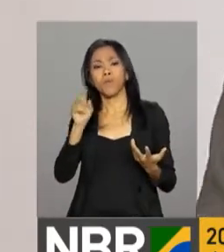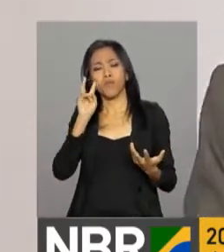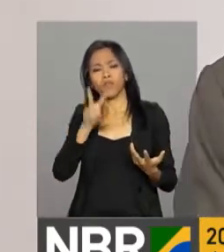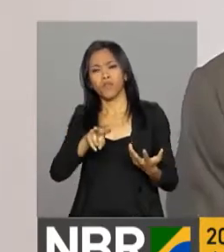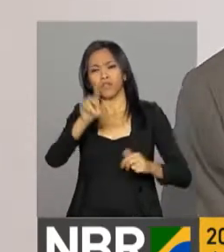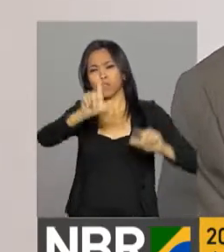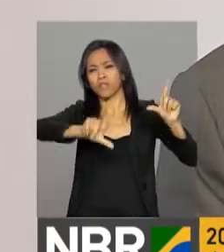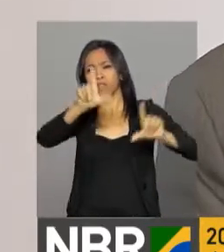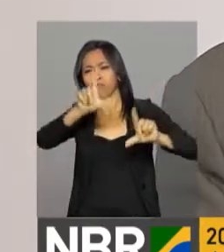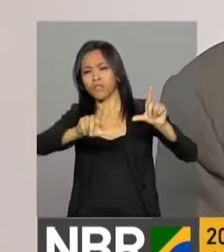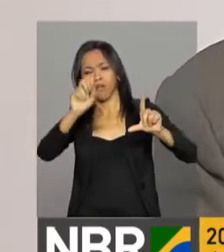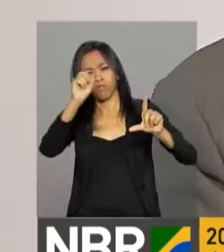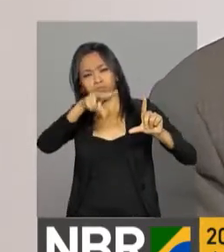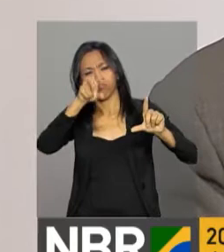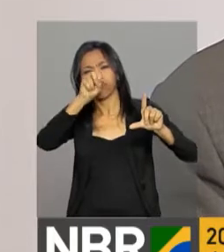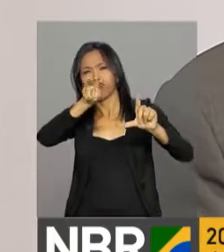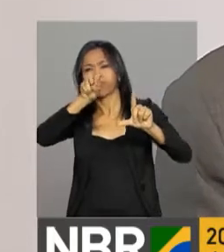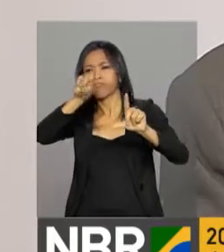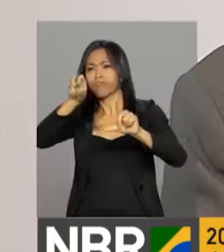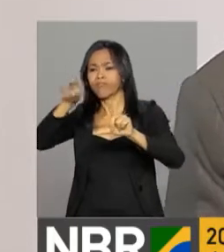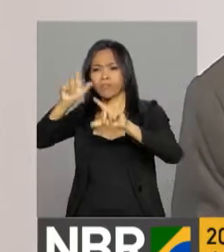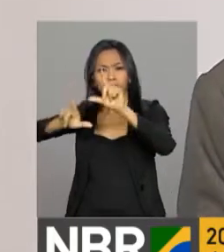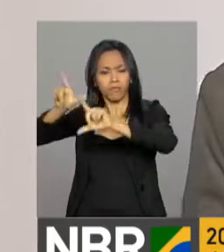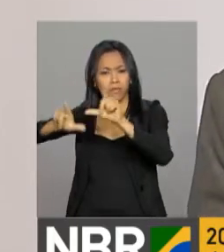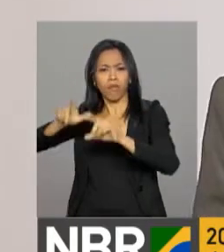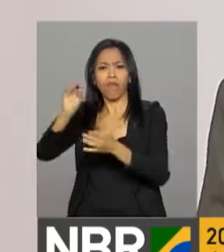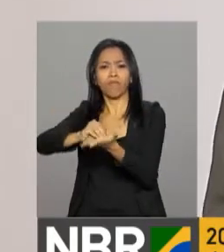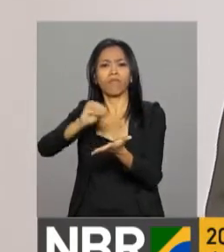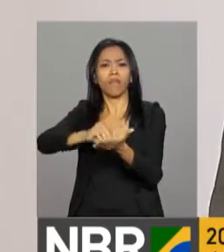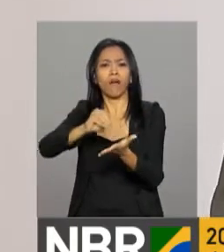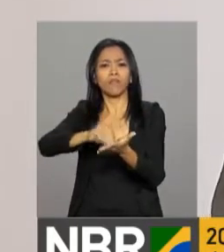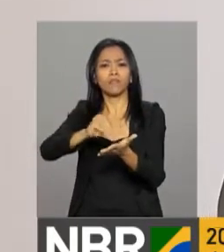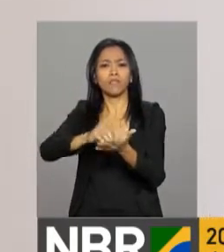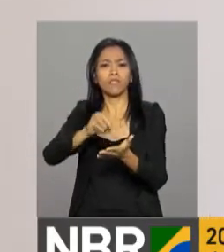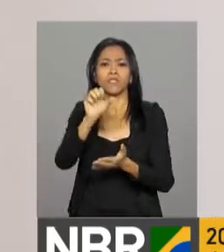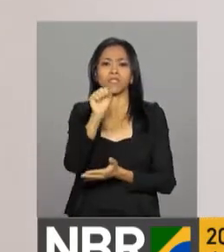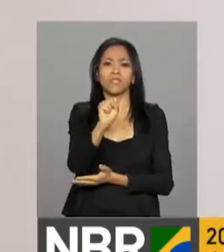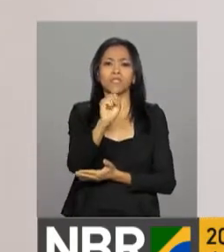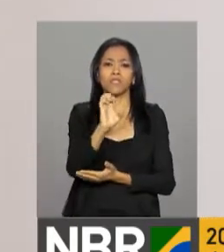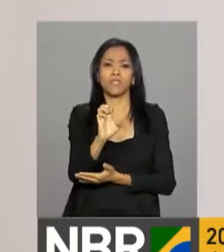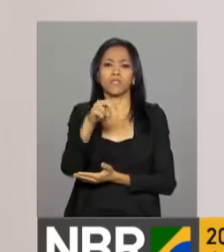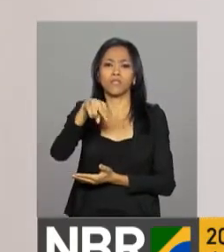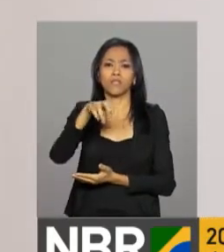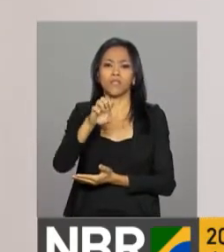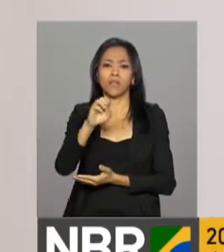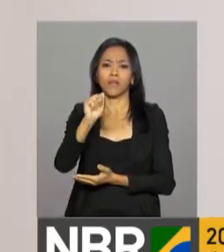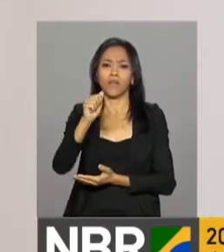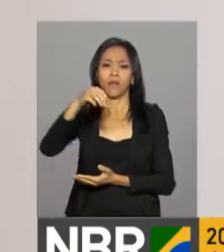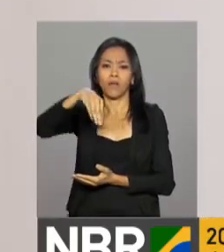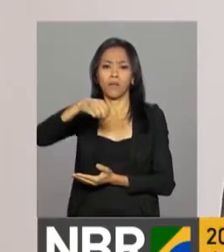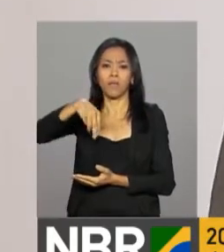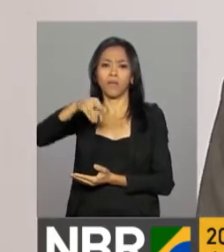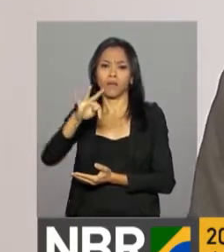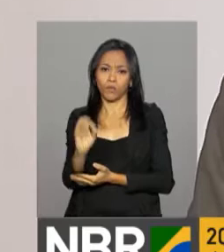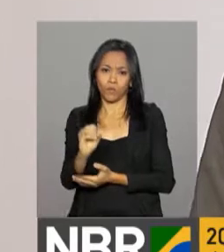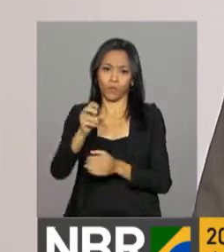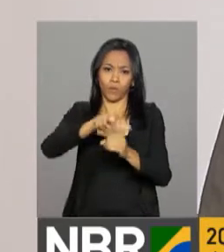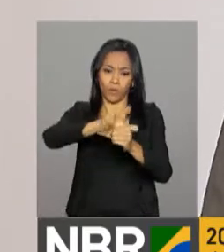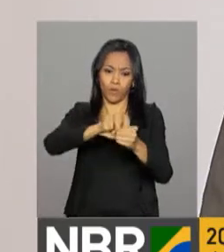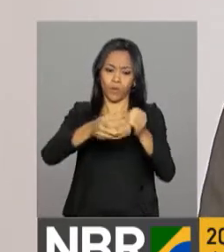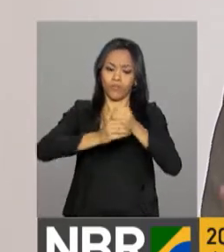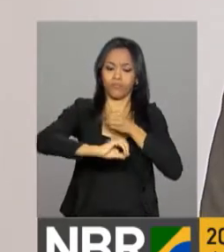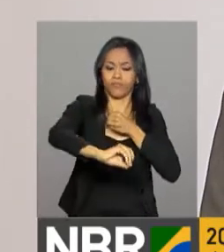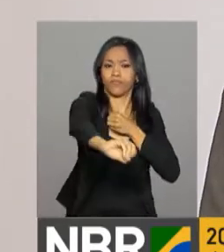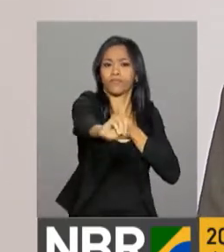reportagens referentes ao sangue e à falta de saneamento do país é incrível o percentual que nós temos de áreas ameaçadas